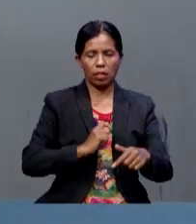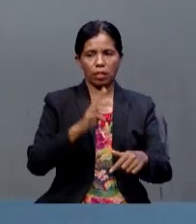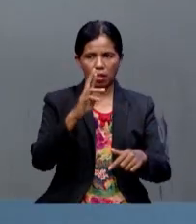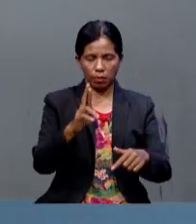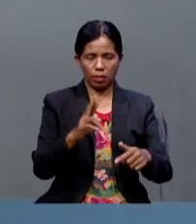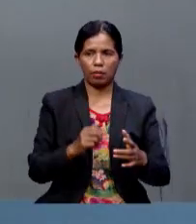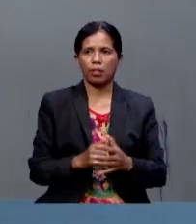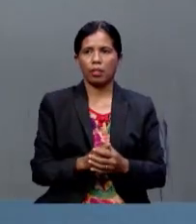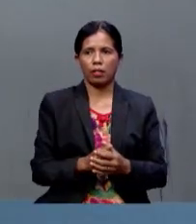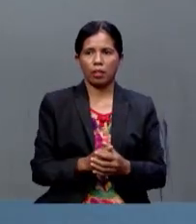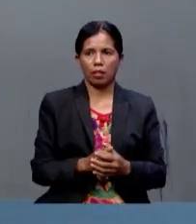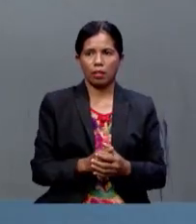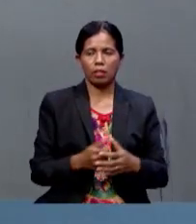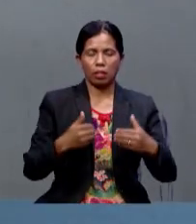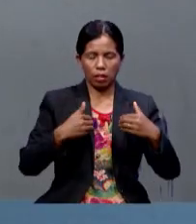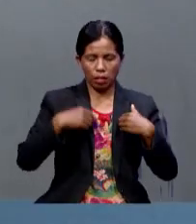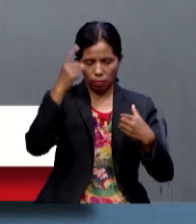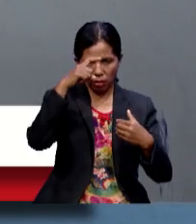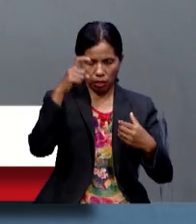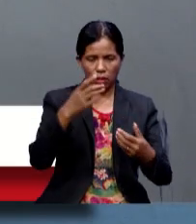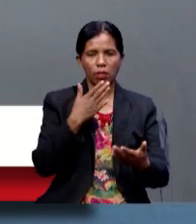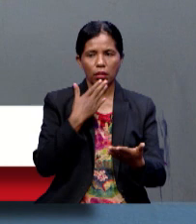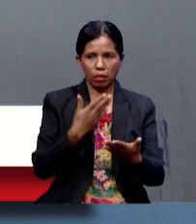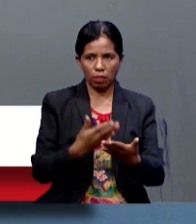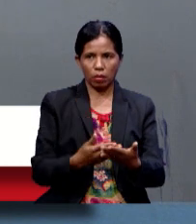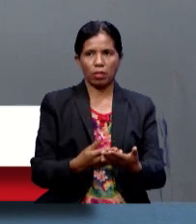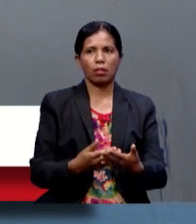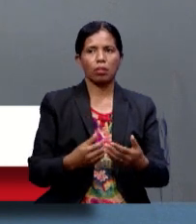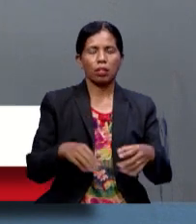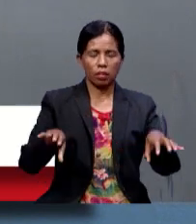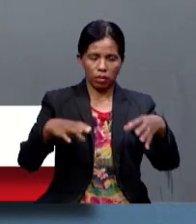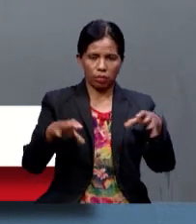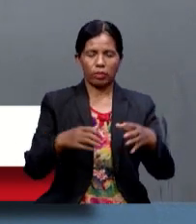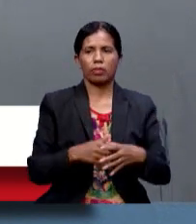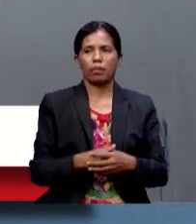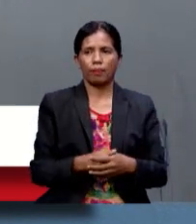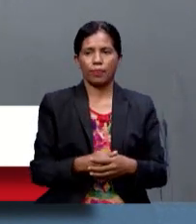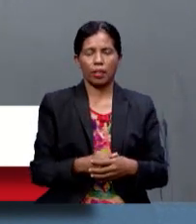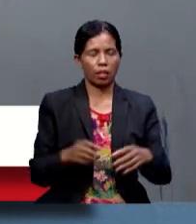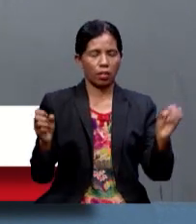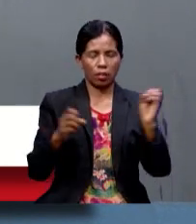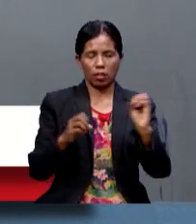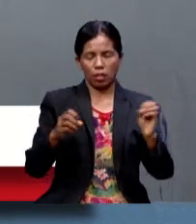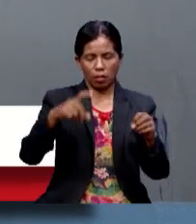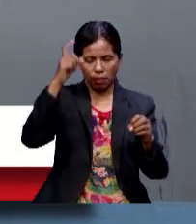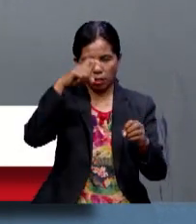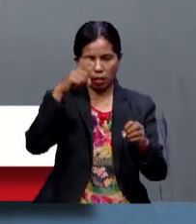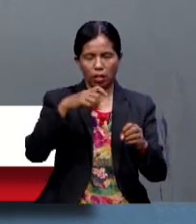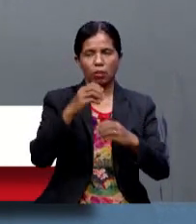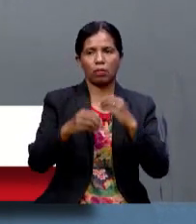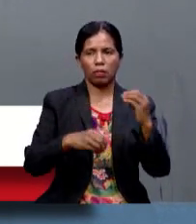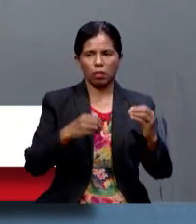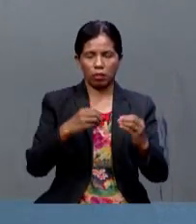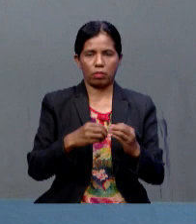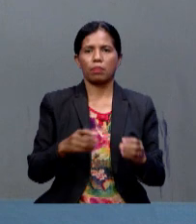mag i hetong conhecimento ne ni ba apply oke ni serviço se hansa balo la liu conhecimento kono ba